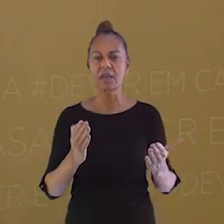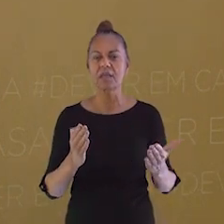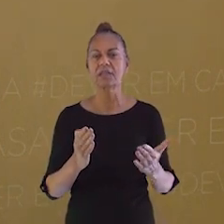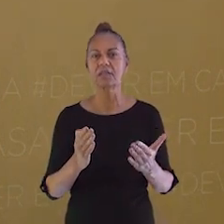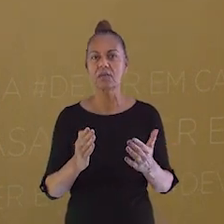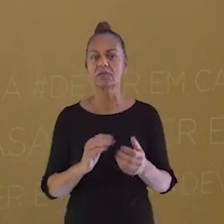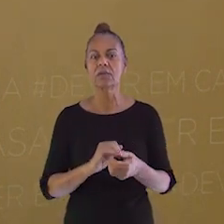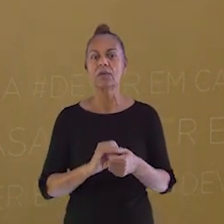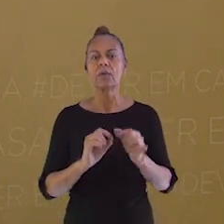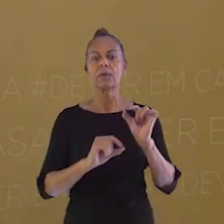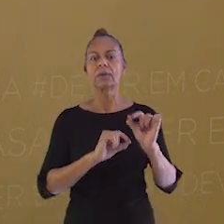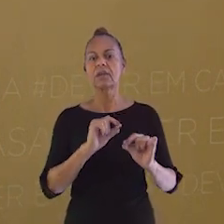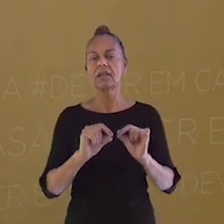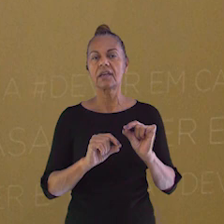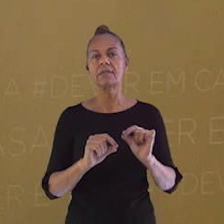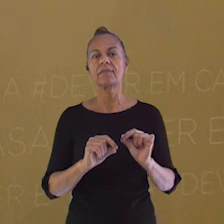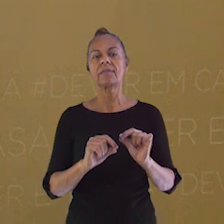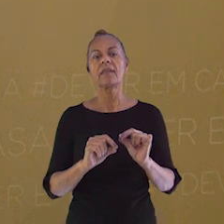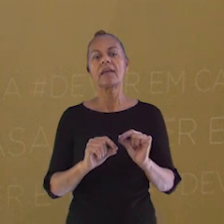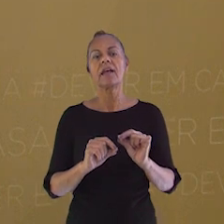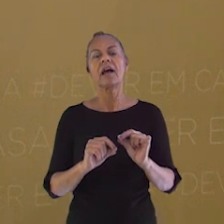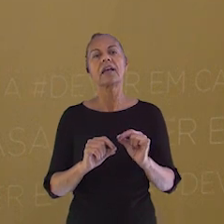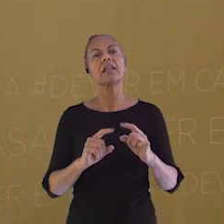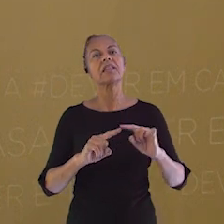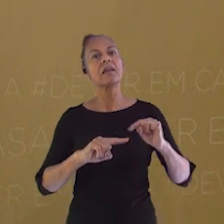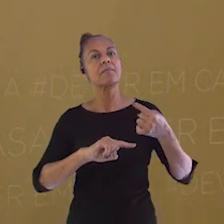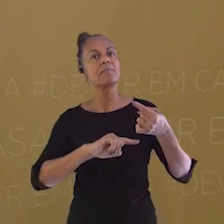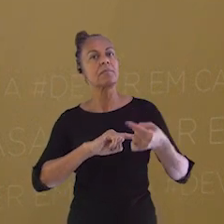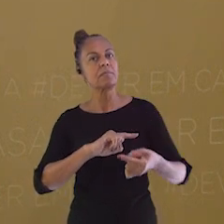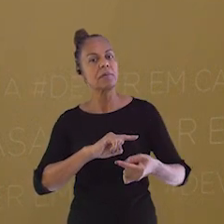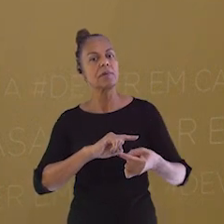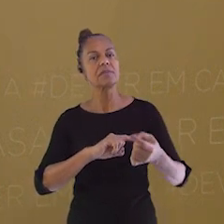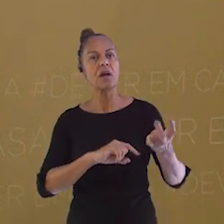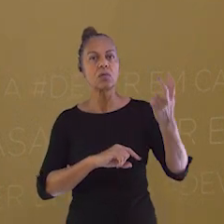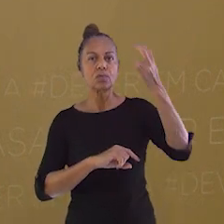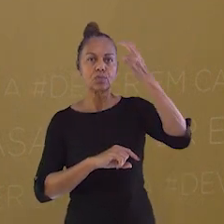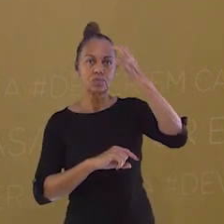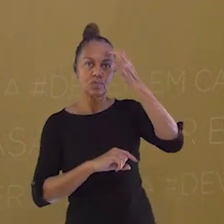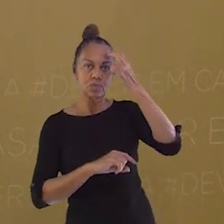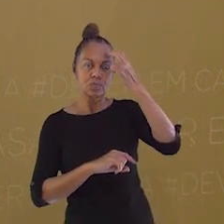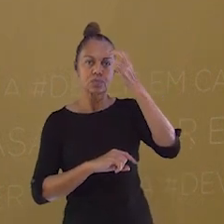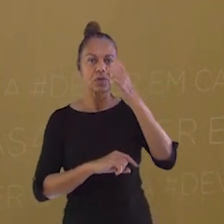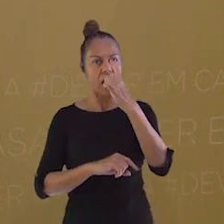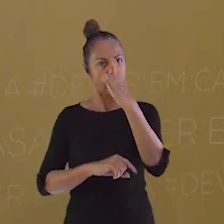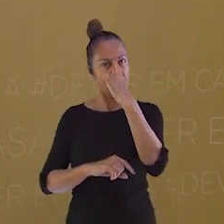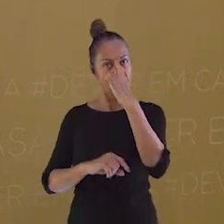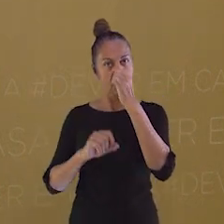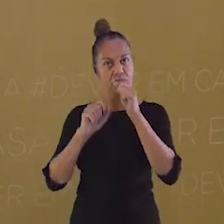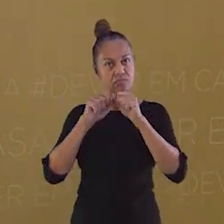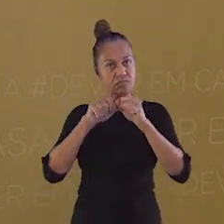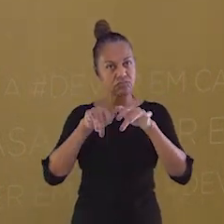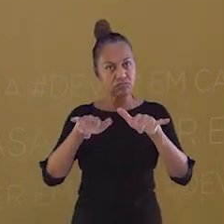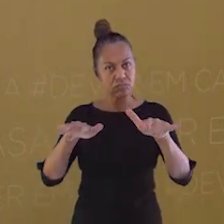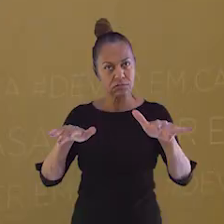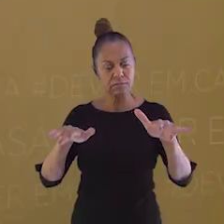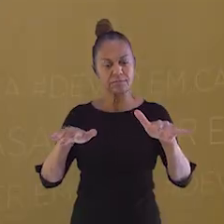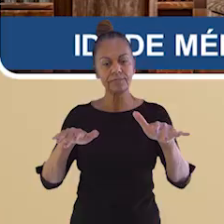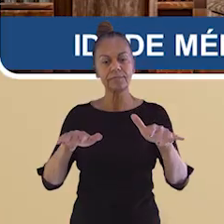Roma. Esse fato também serviu para difundir a cultura grega pelo Oriente e posteriormente pelo